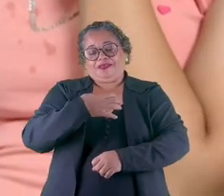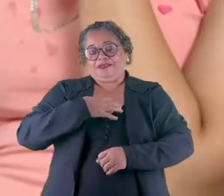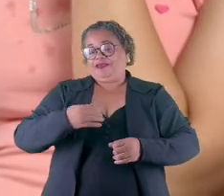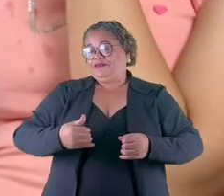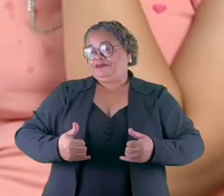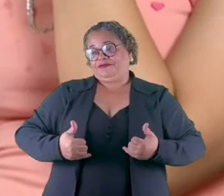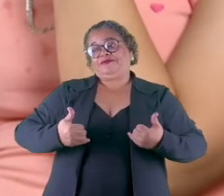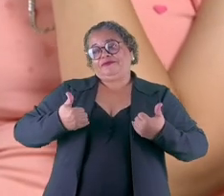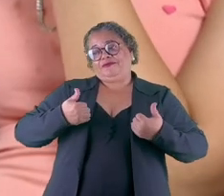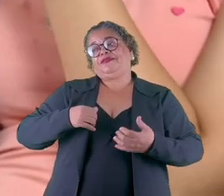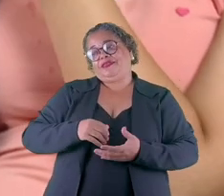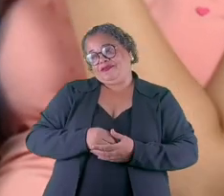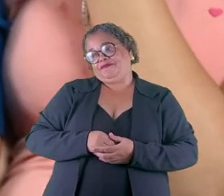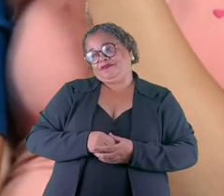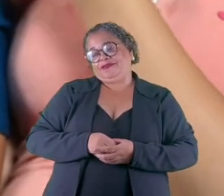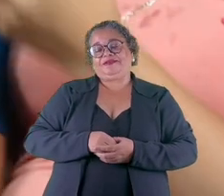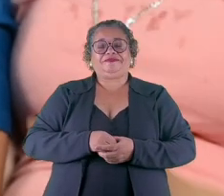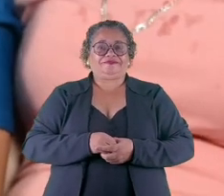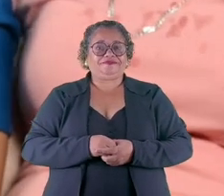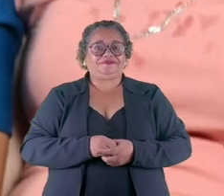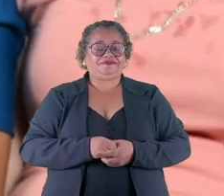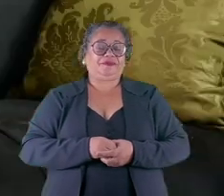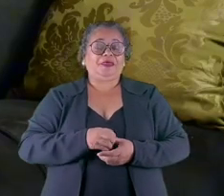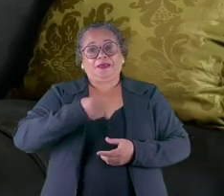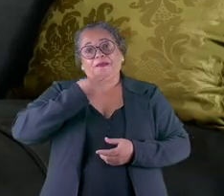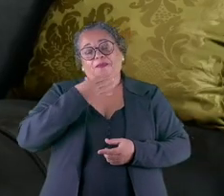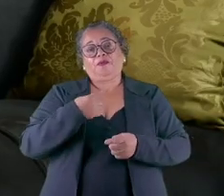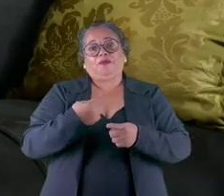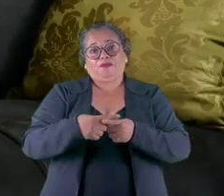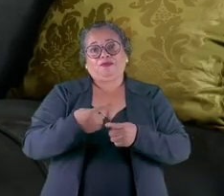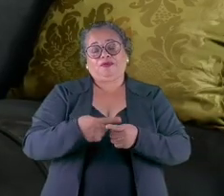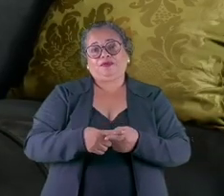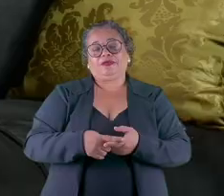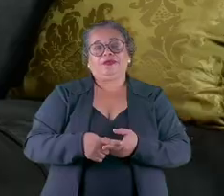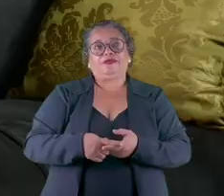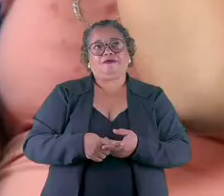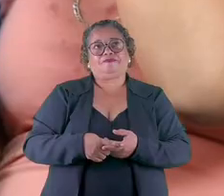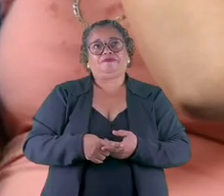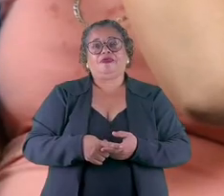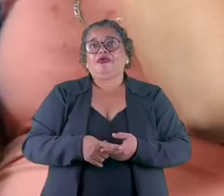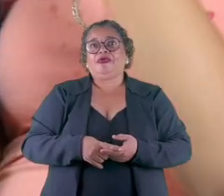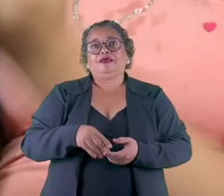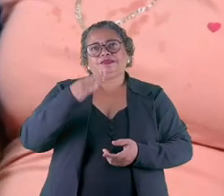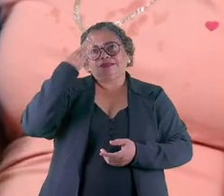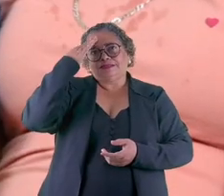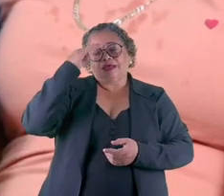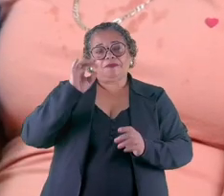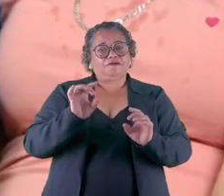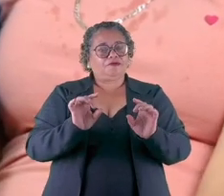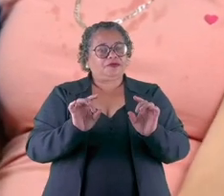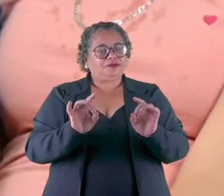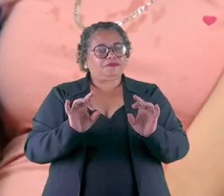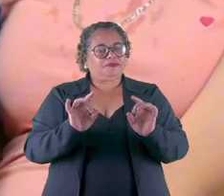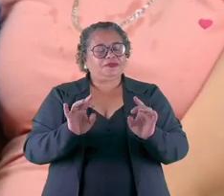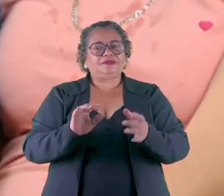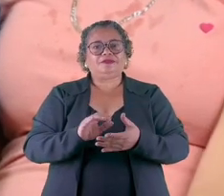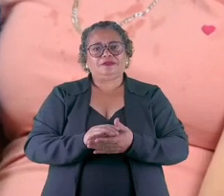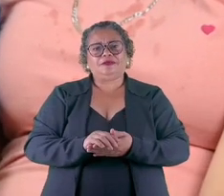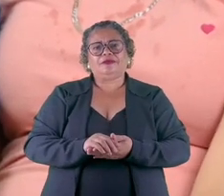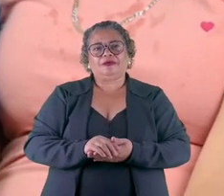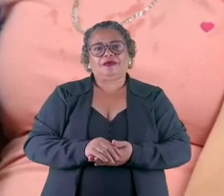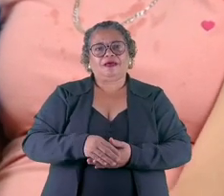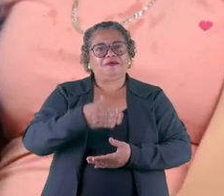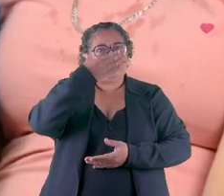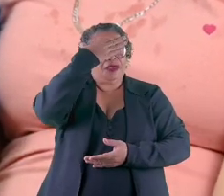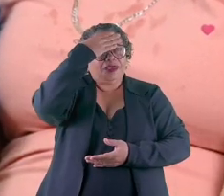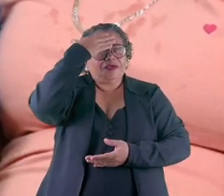primeira lá, ela fica emocionada, porque ela sente orgulho, né, filha? É bom porque a